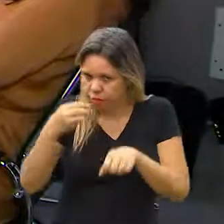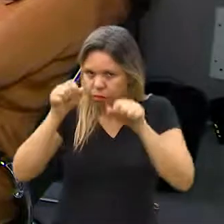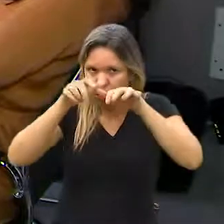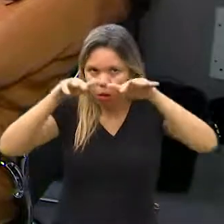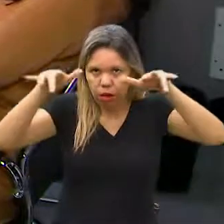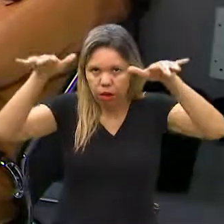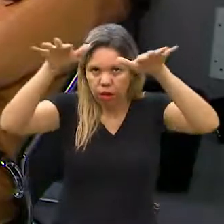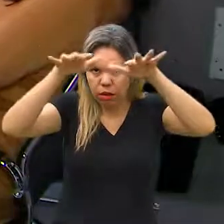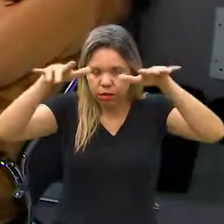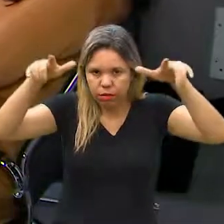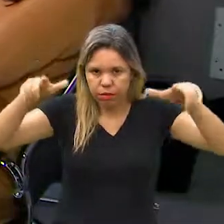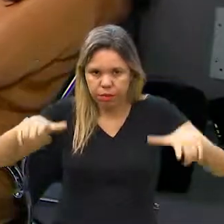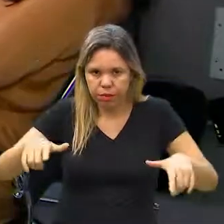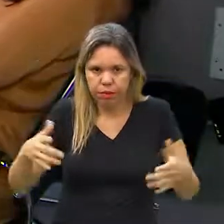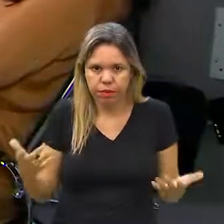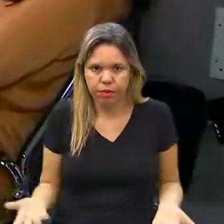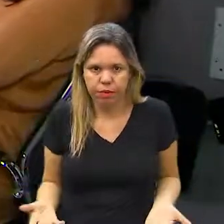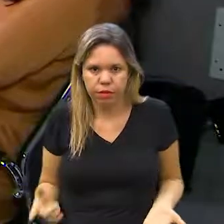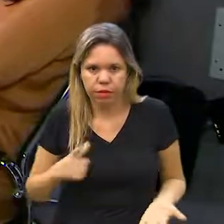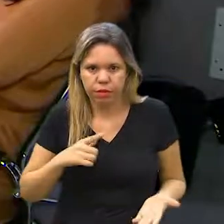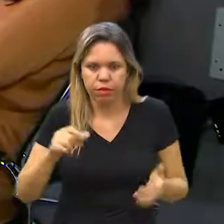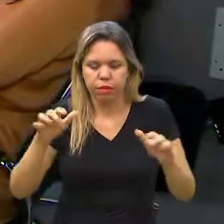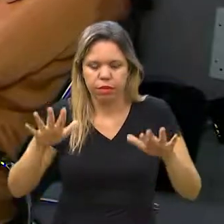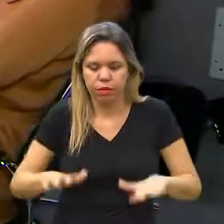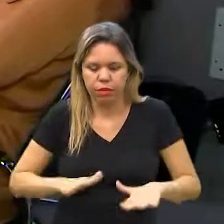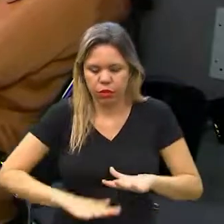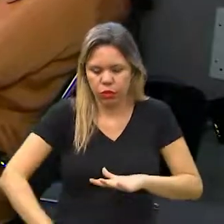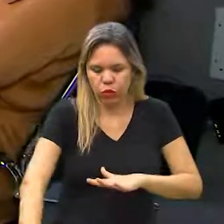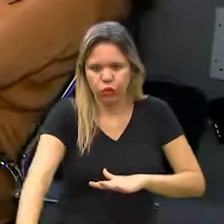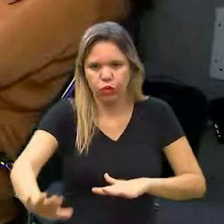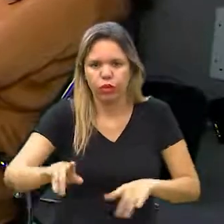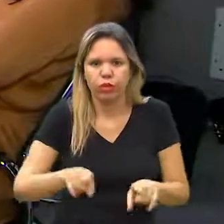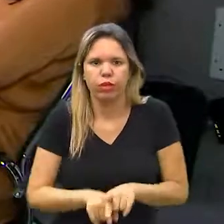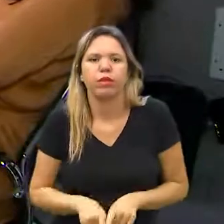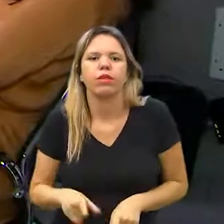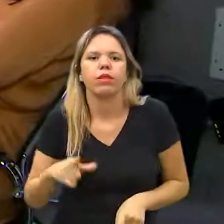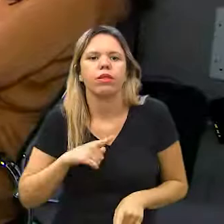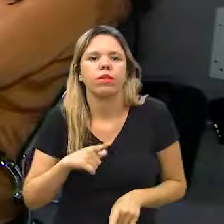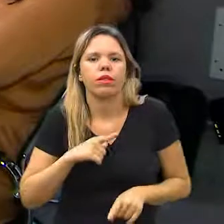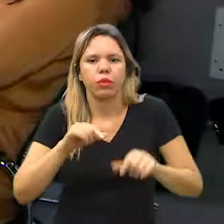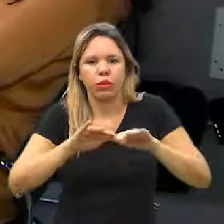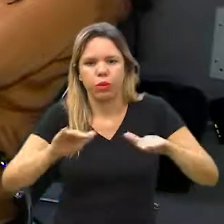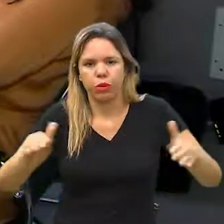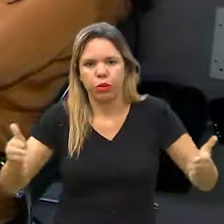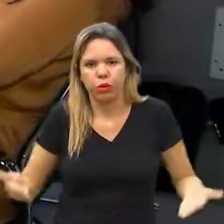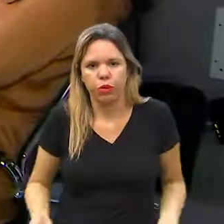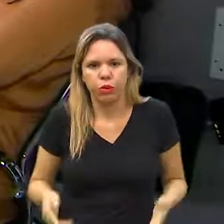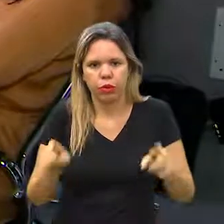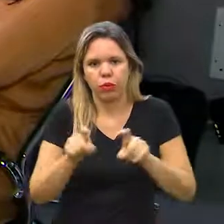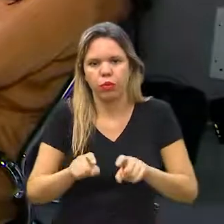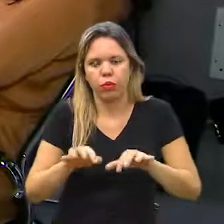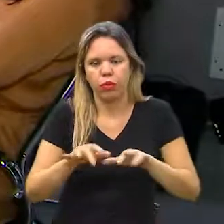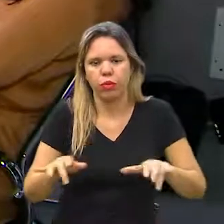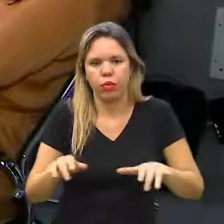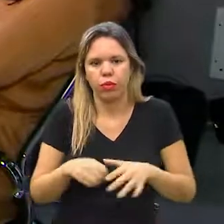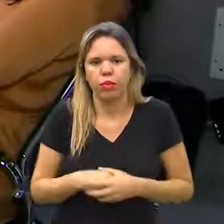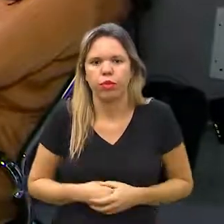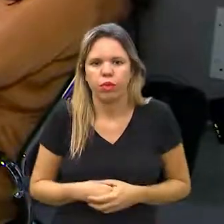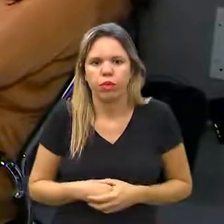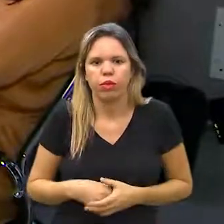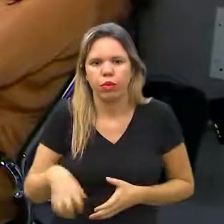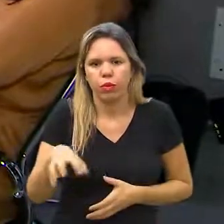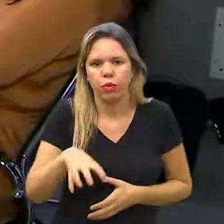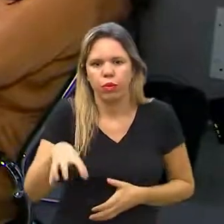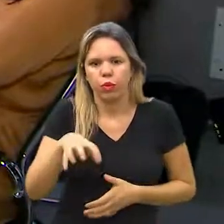pairando nos locais e a elas tendem a cair na superfície Então as tende a cair nas mesas no computador nos teclados